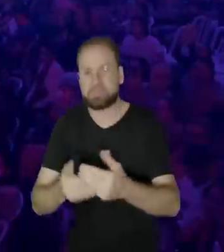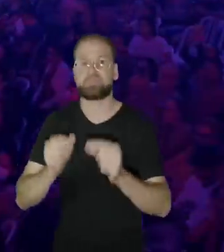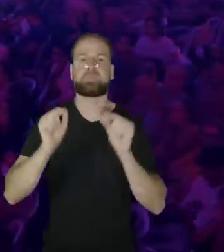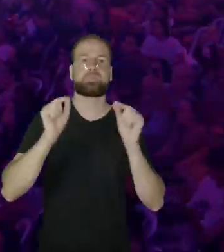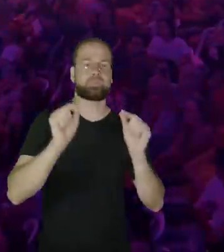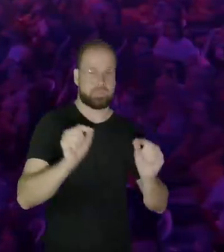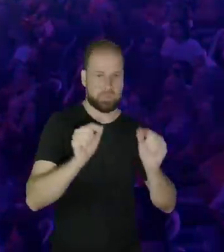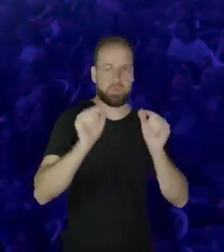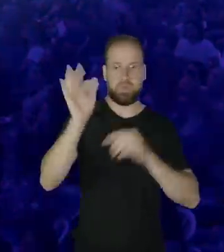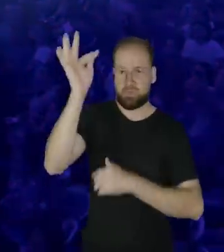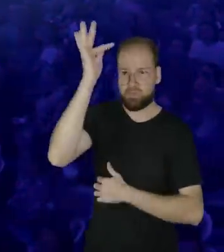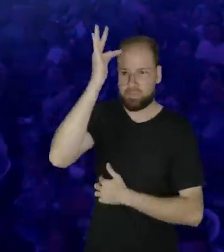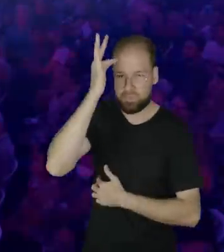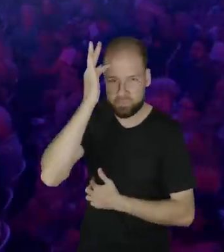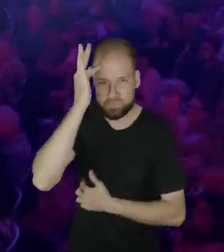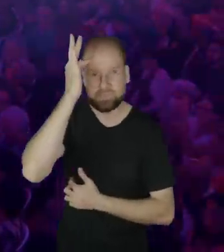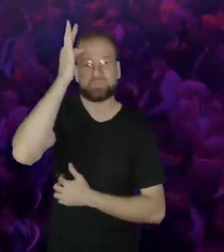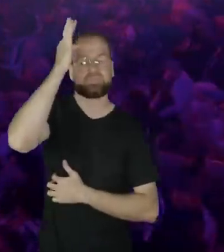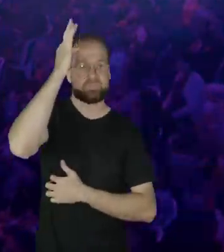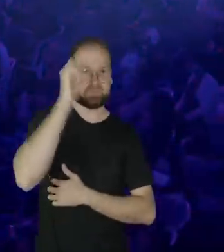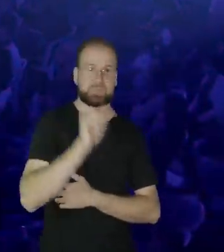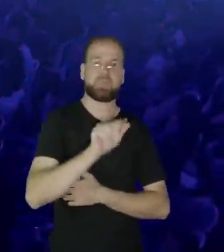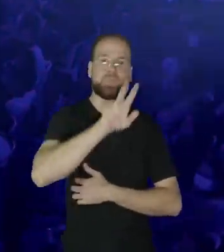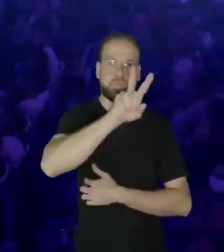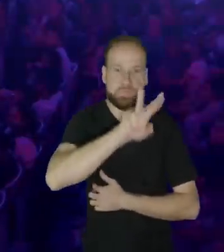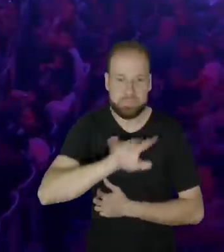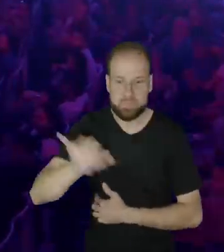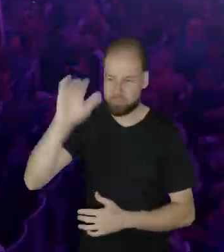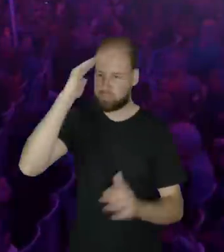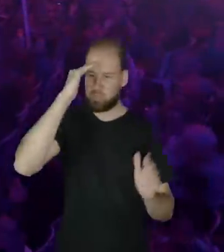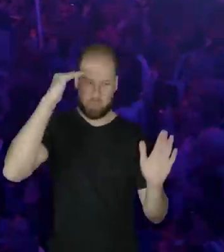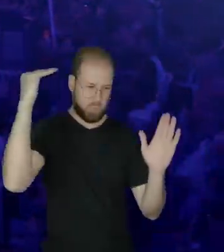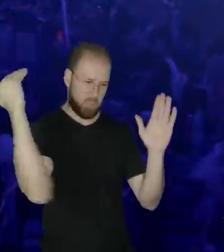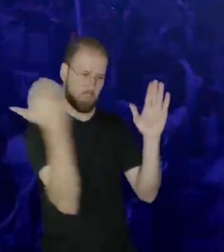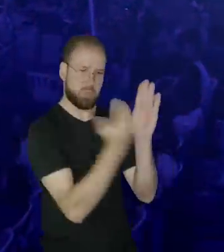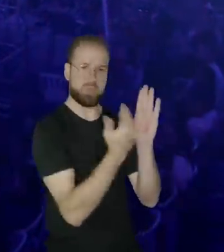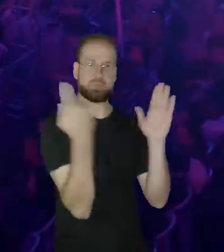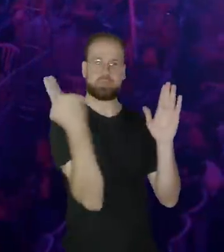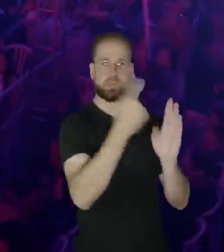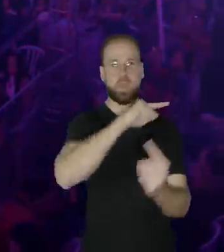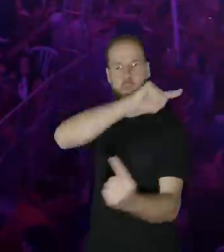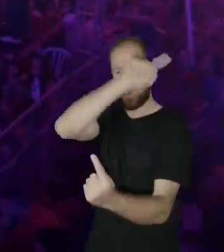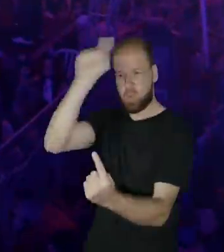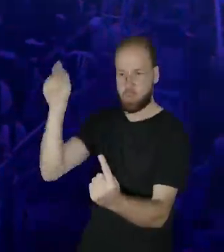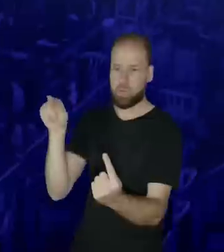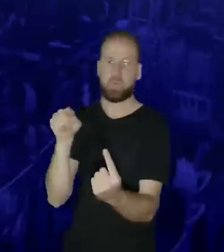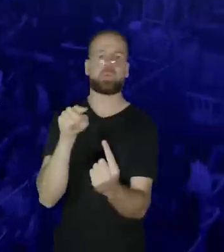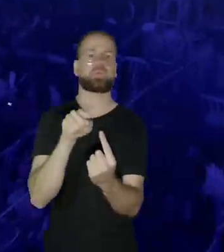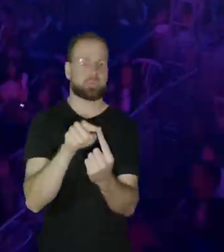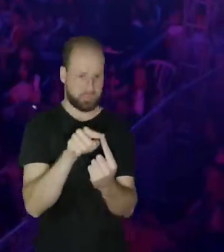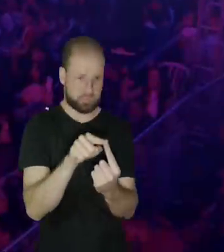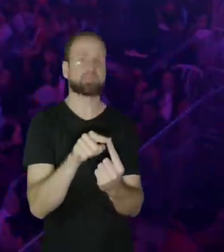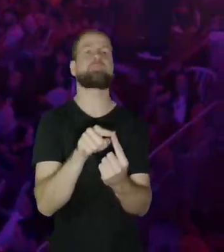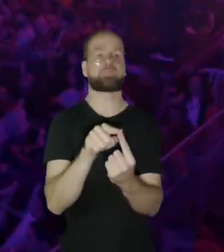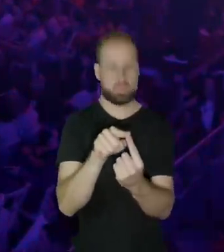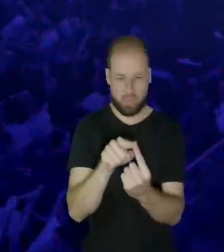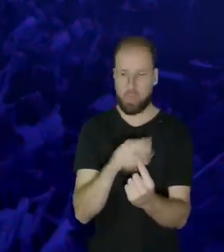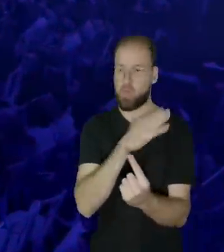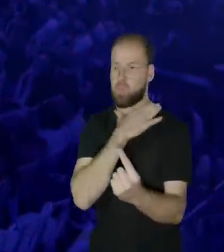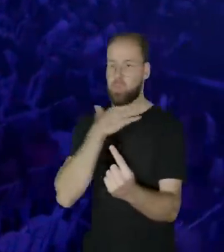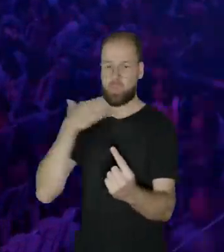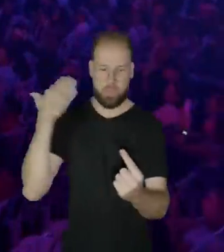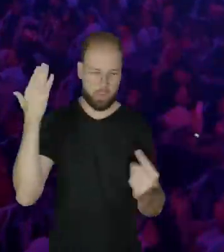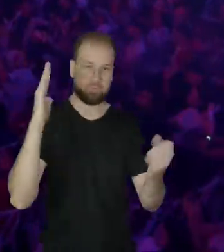pra esperar. Ele vai cumprir agora a sua missão, selando a morte lá na